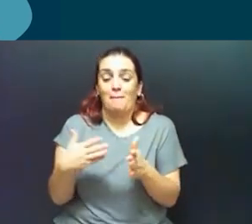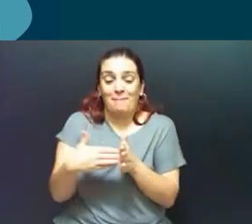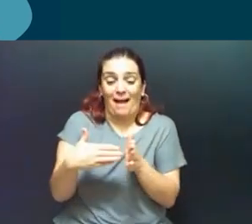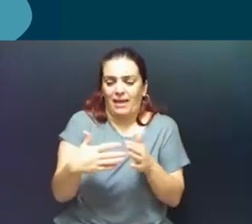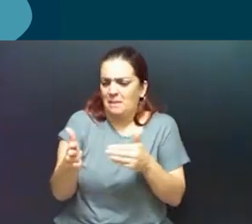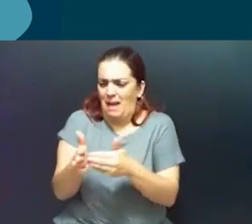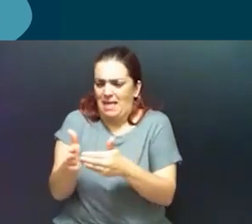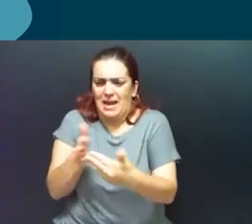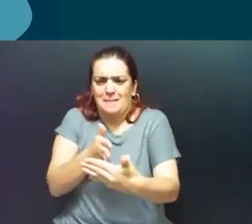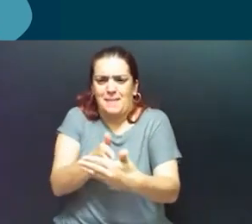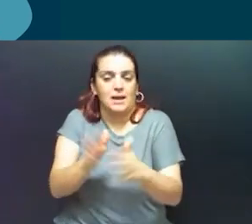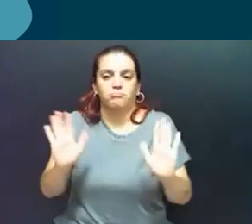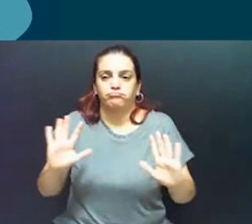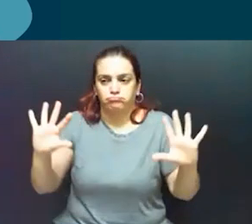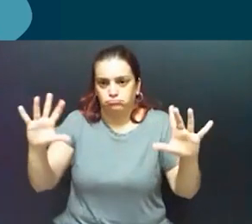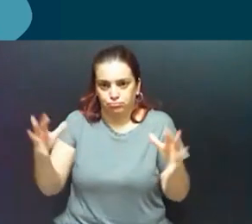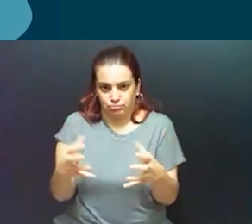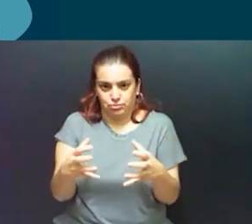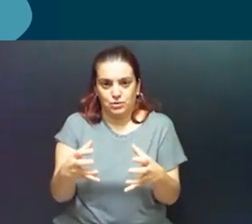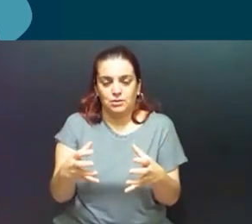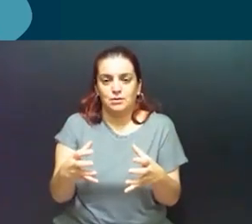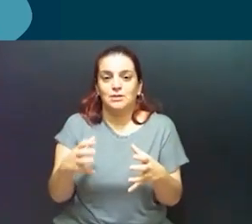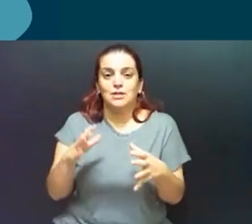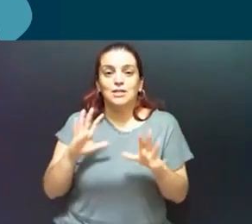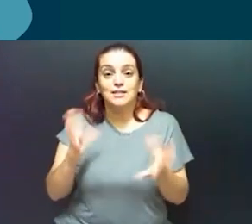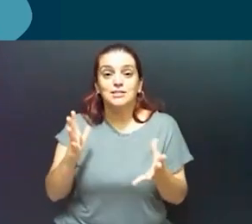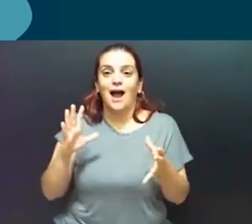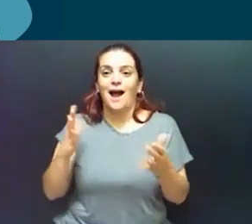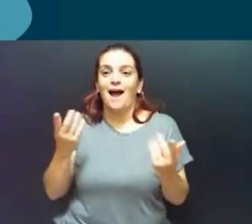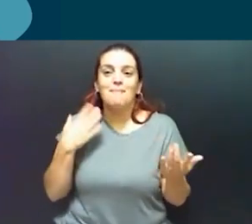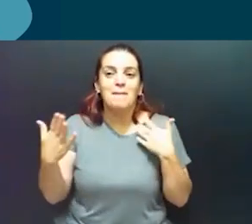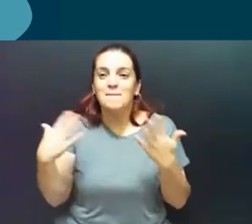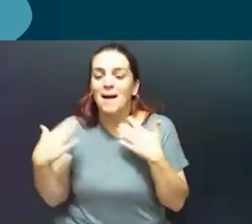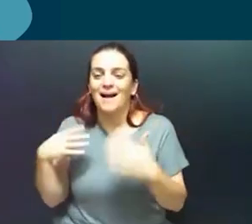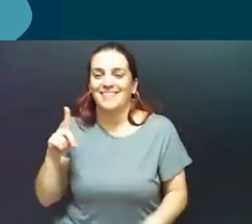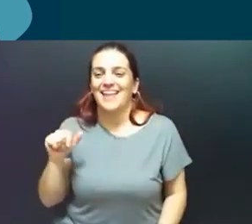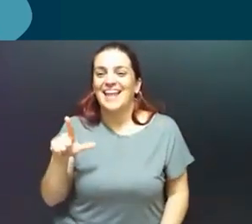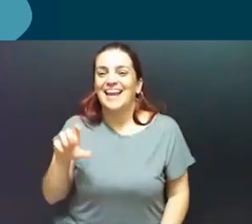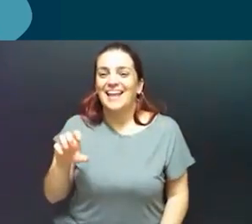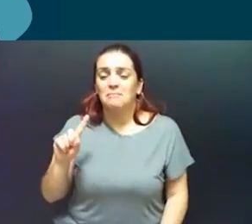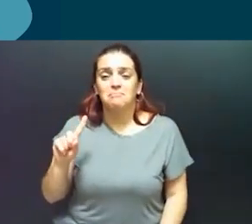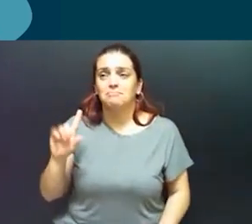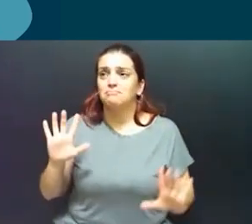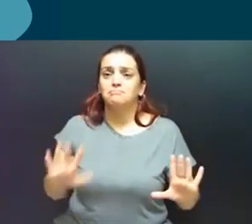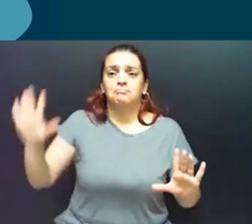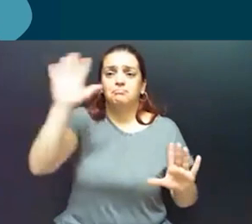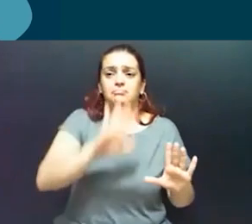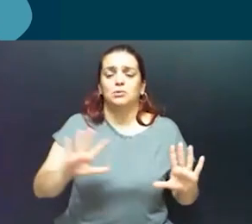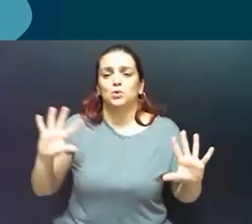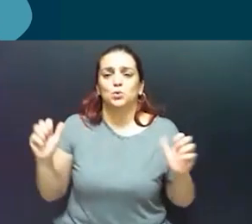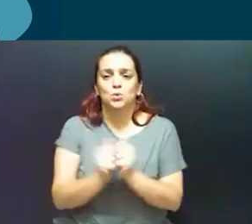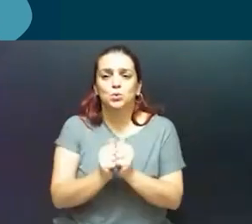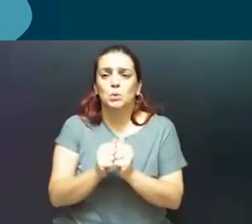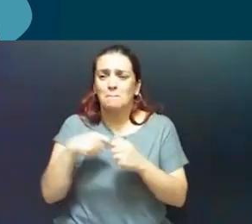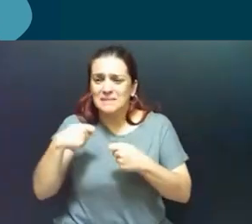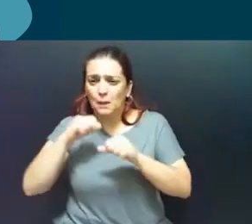requisito novo de negócio, logo na daily todo mundo vai estar na mesma página. A partir do momento que alguma coisa precisa mudar no meio do caminho, ou